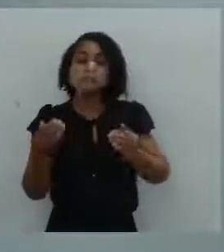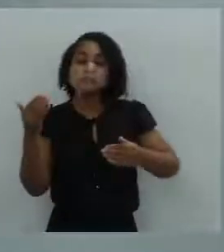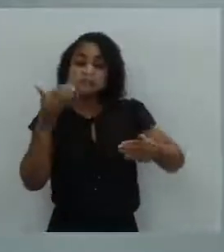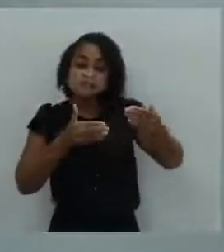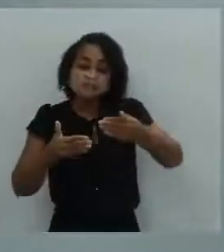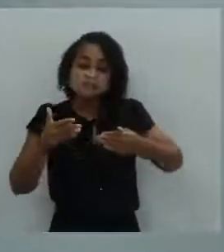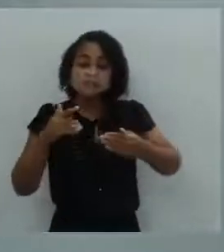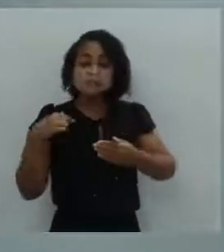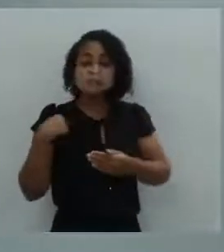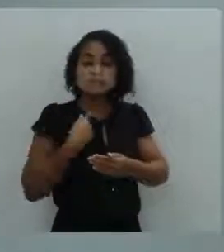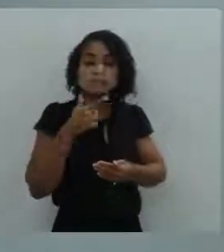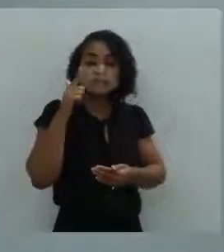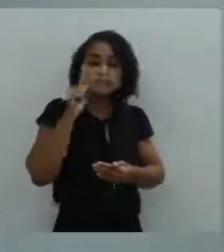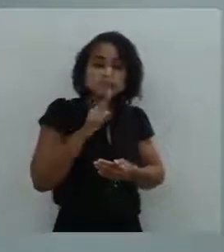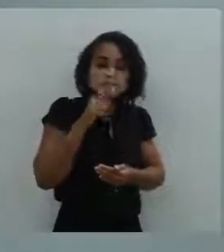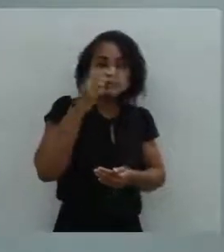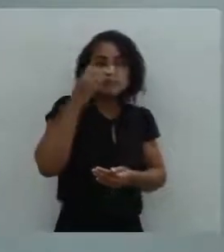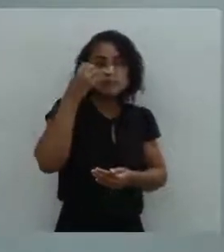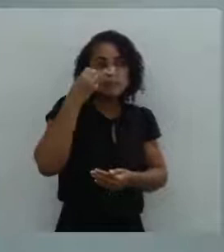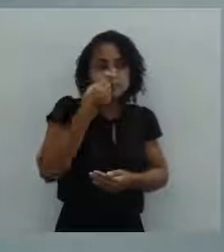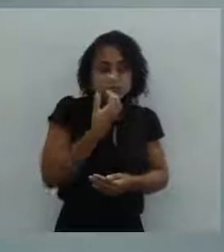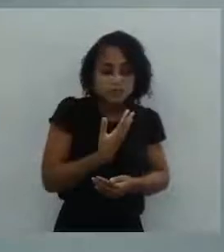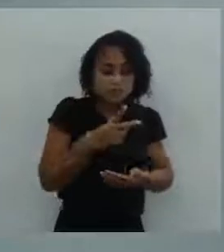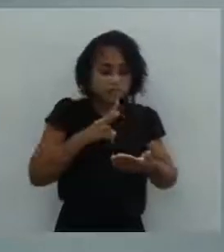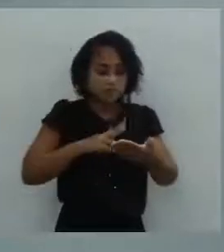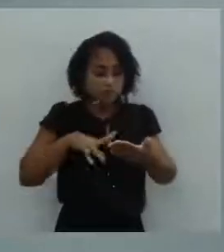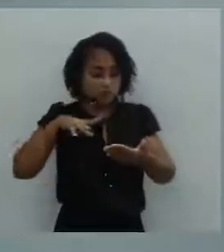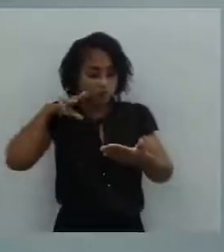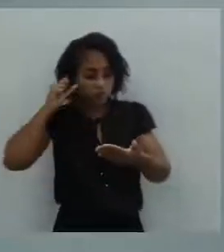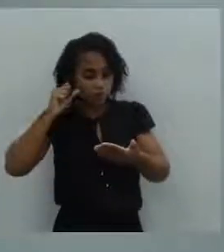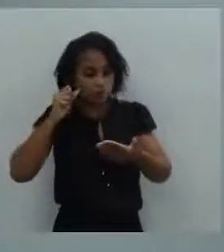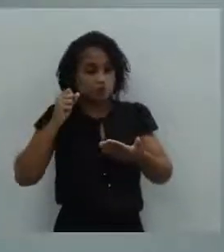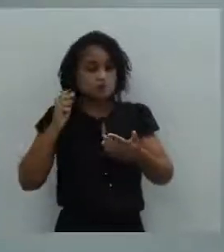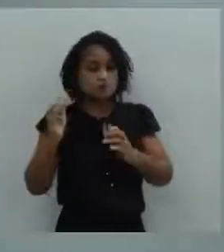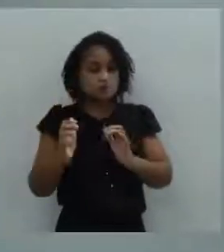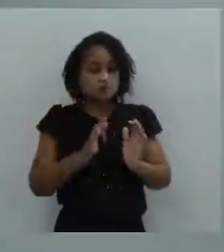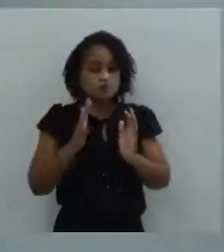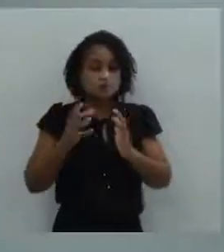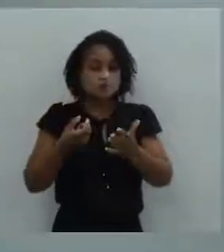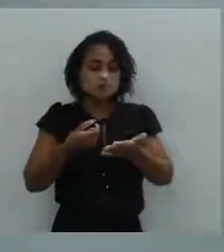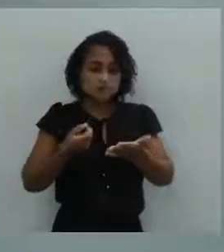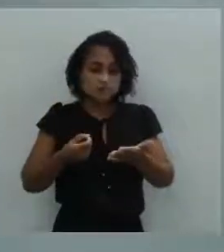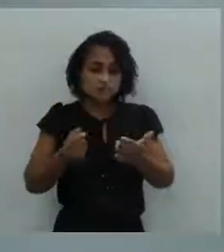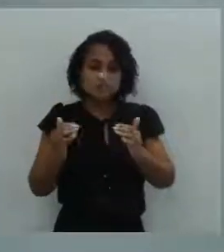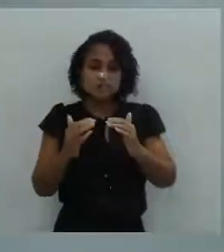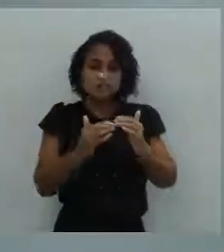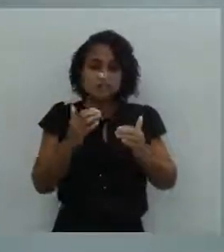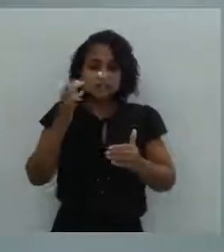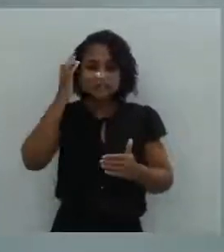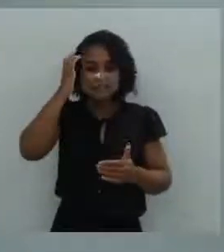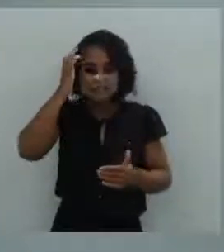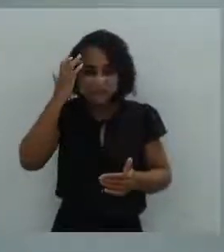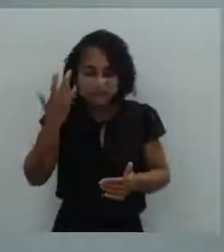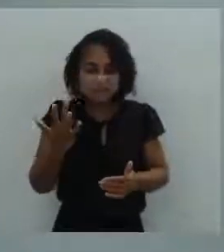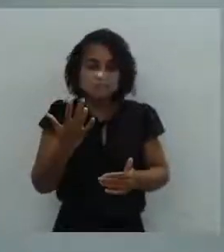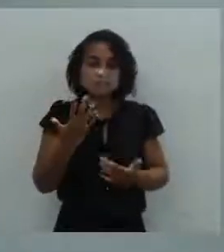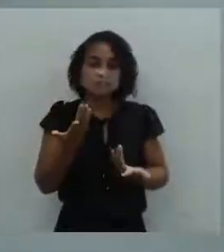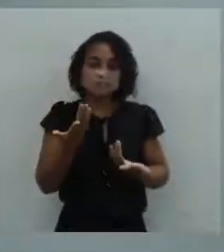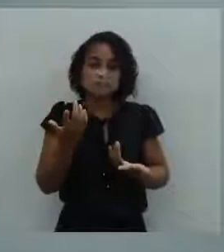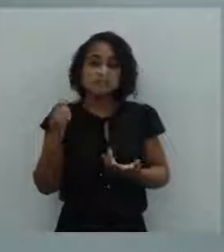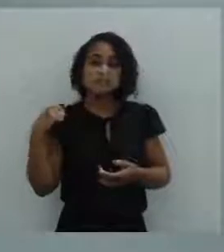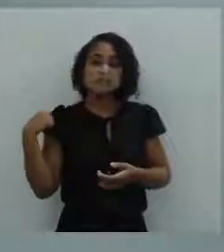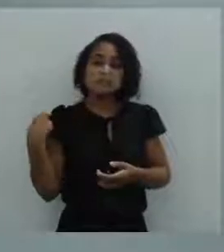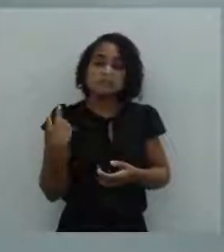eu consigo ler bem, ouvir e falar, a escrita já vem com mais facilidade. A gente